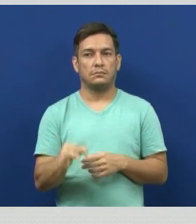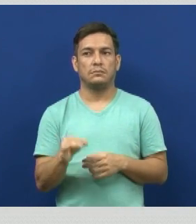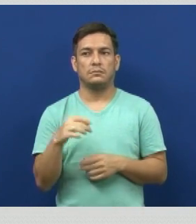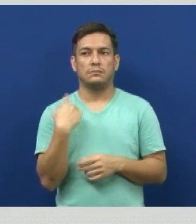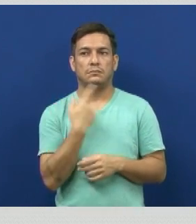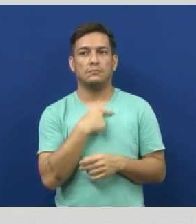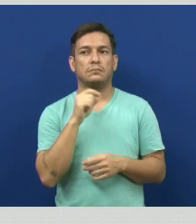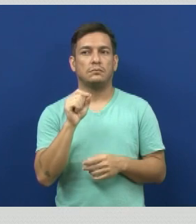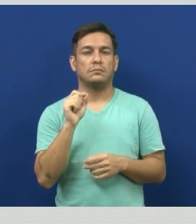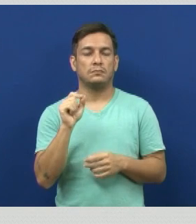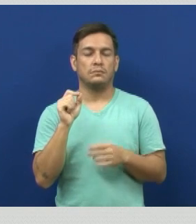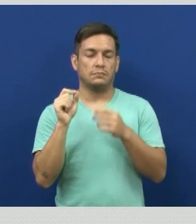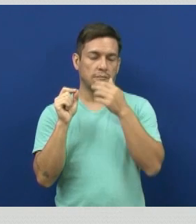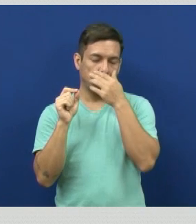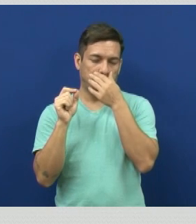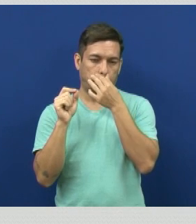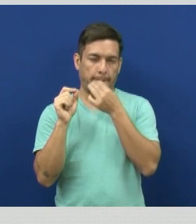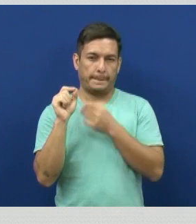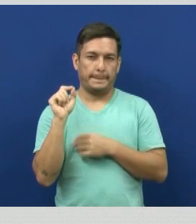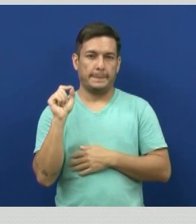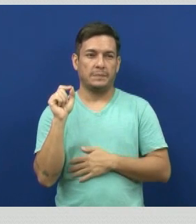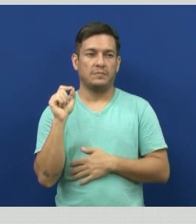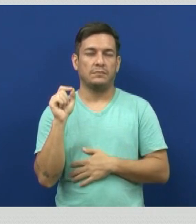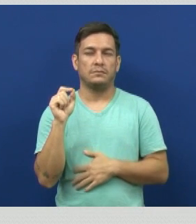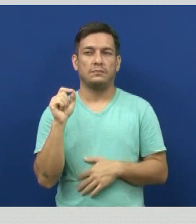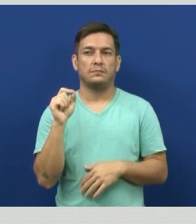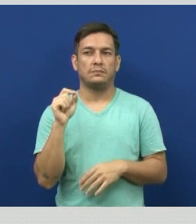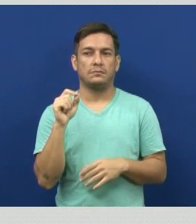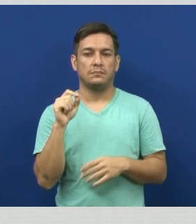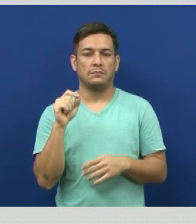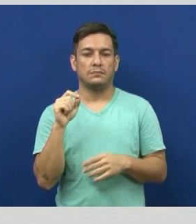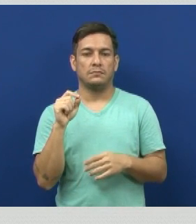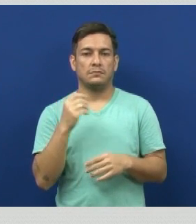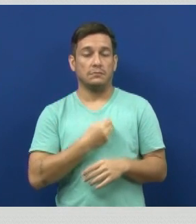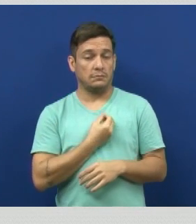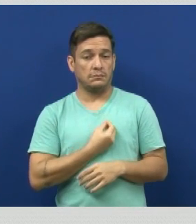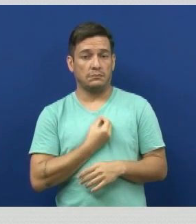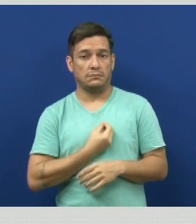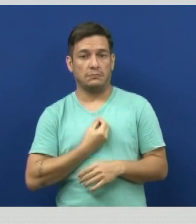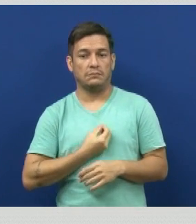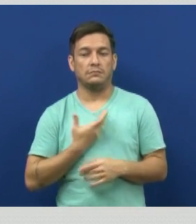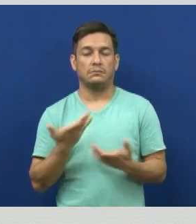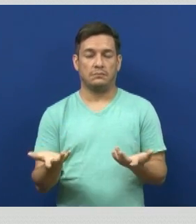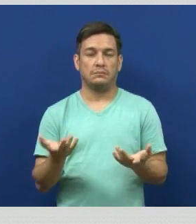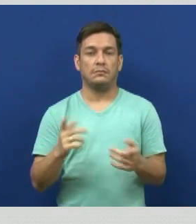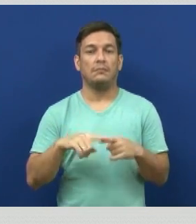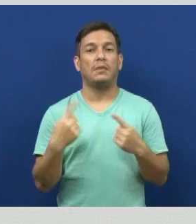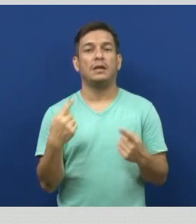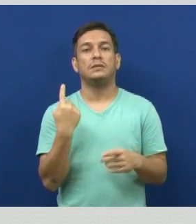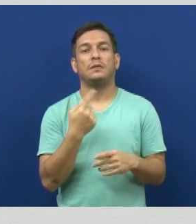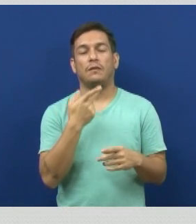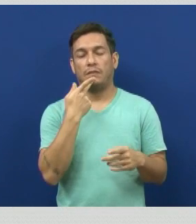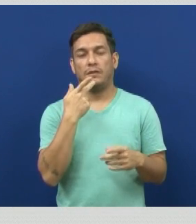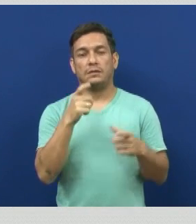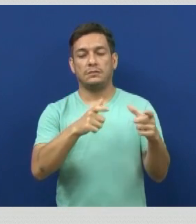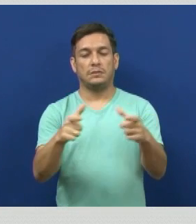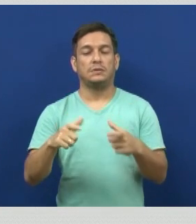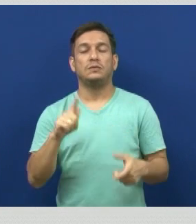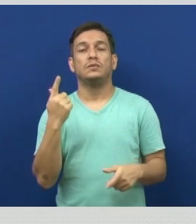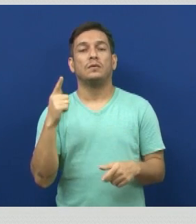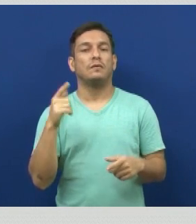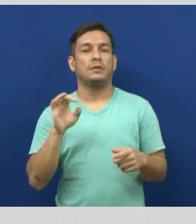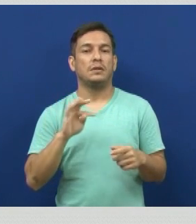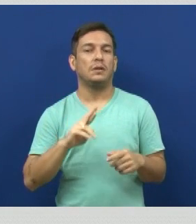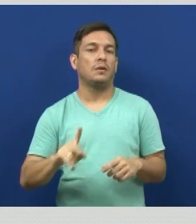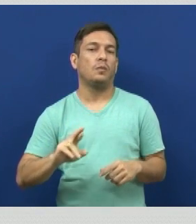nós somos reflexo, né, do nosso meio. Só que quando eu falo de espaço geográfico, não abrange